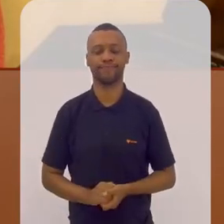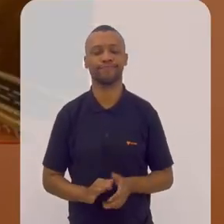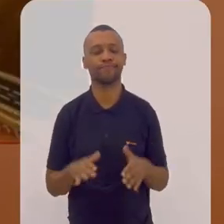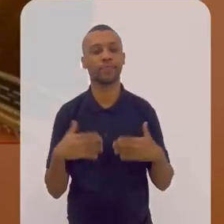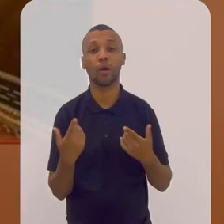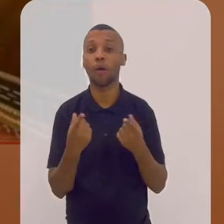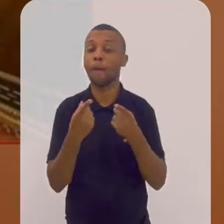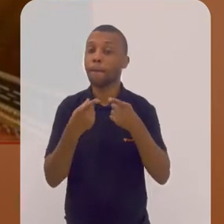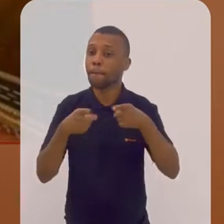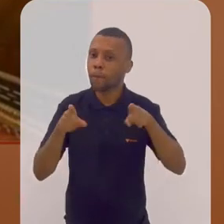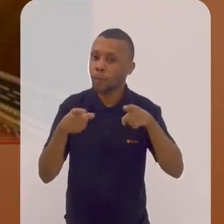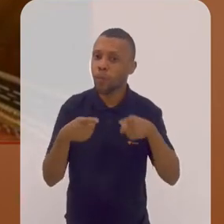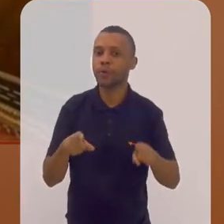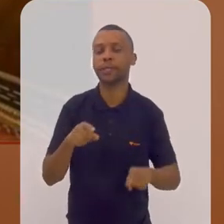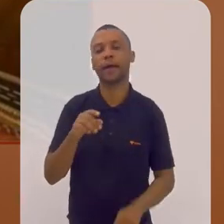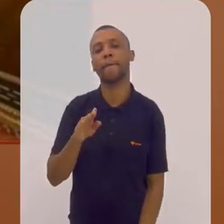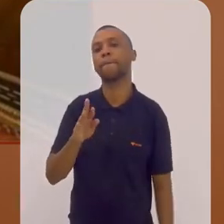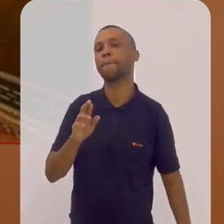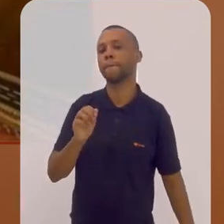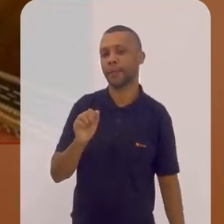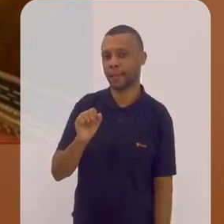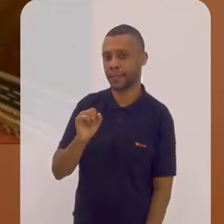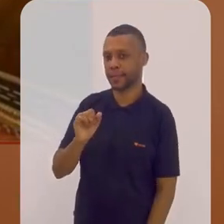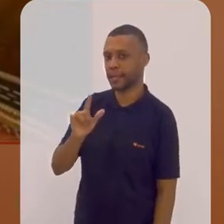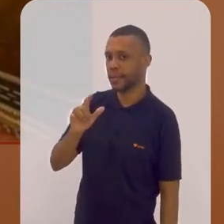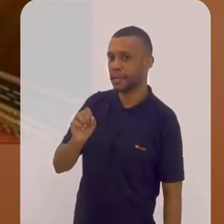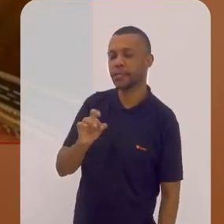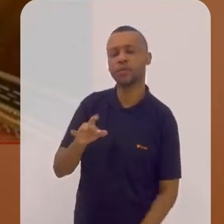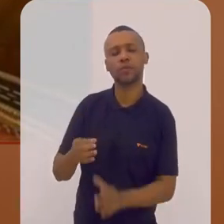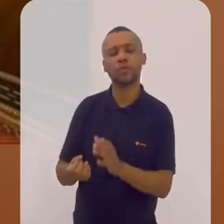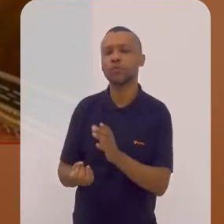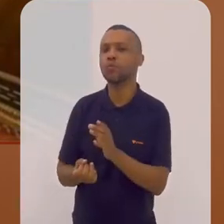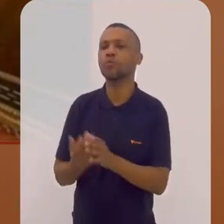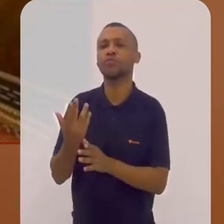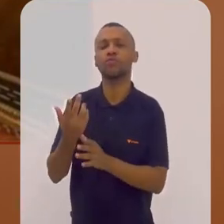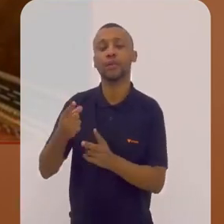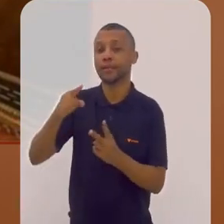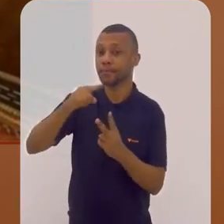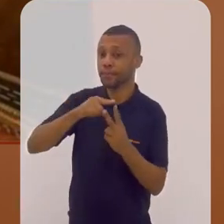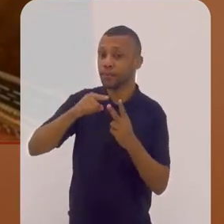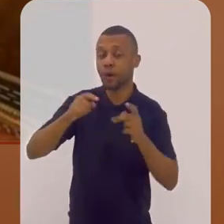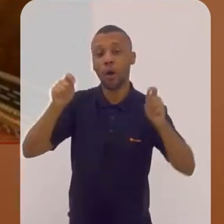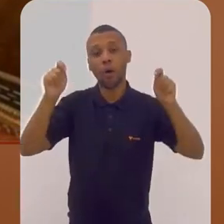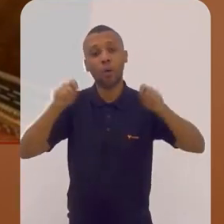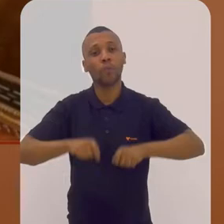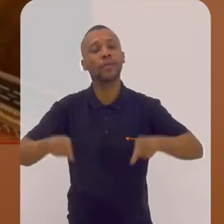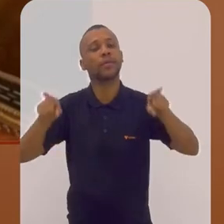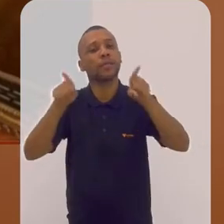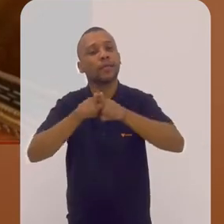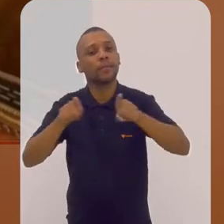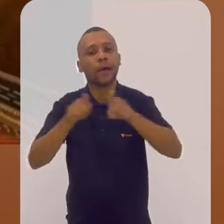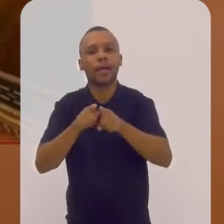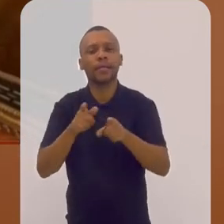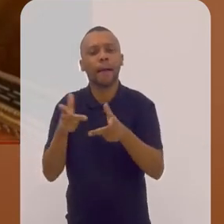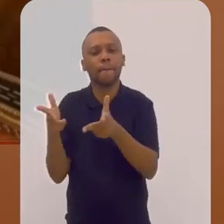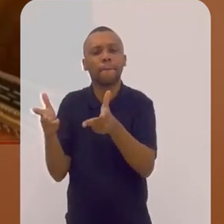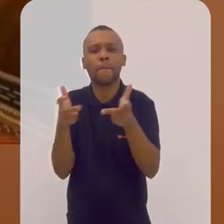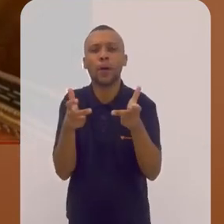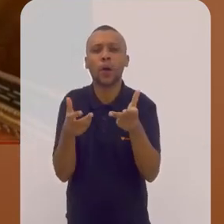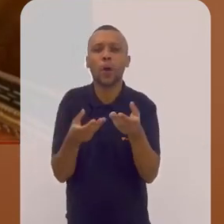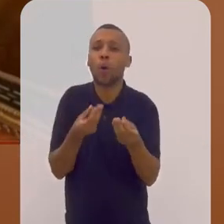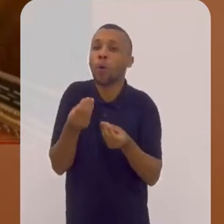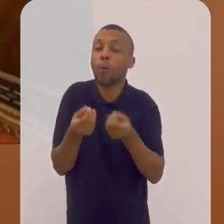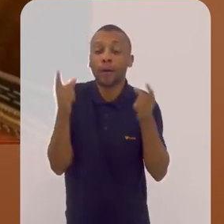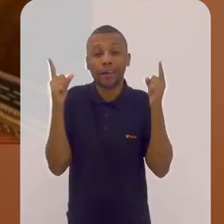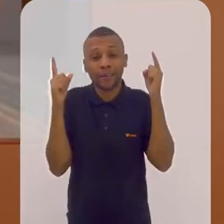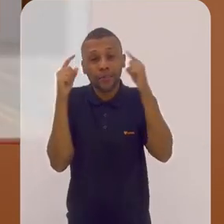O Música Brasilis, Natália, surgiu dessas minhas duas competências e também da percepção de como